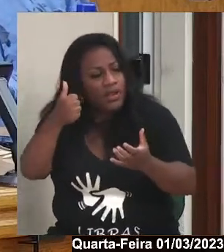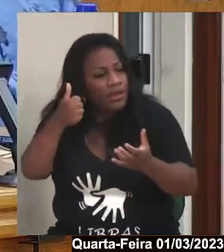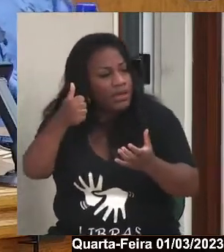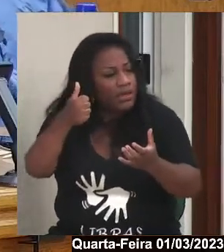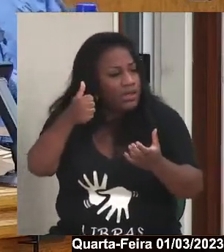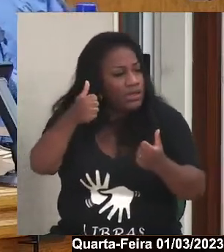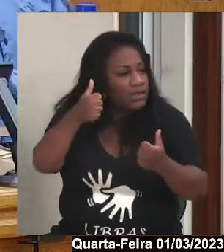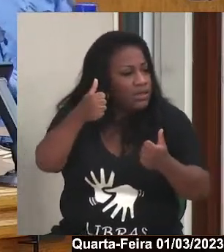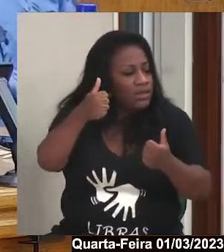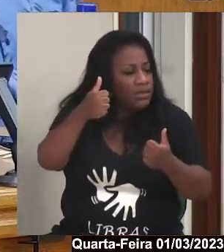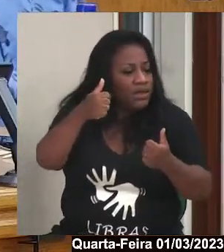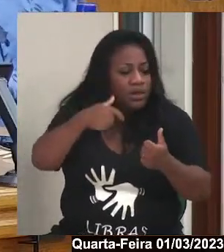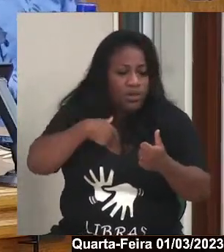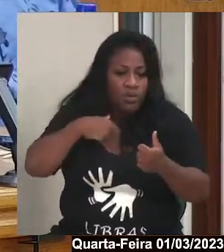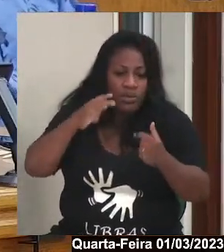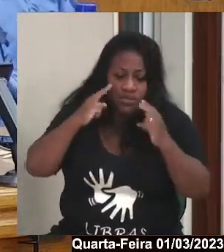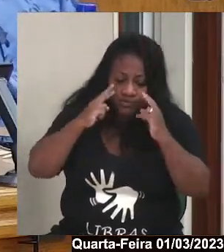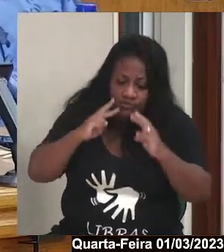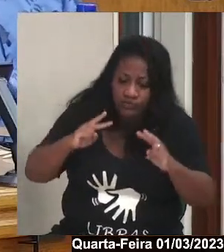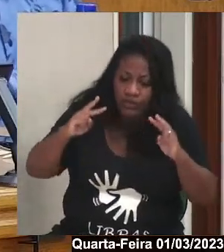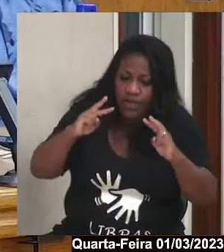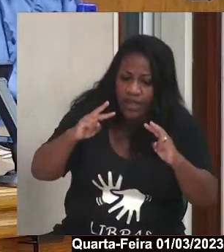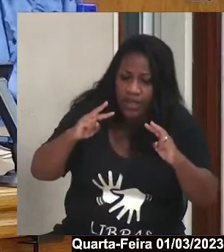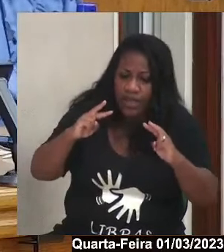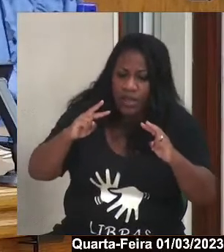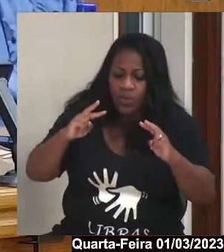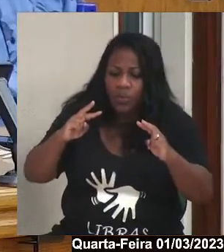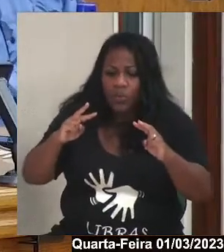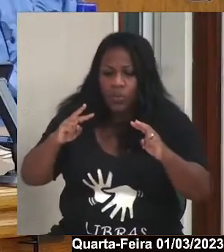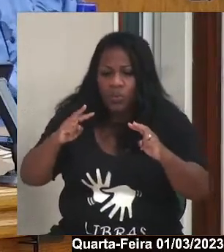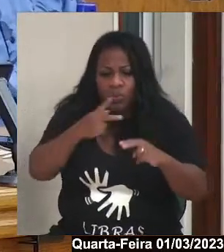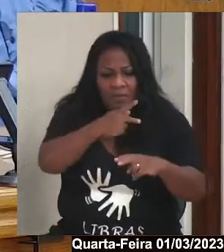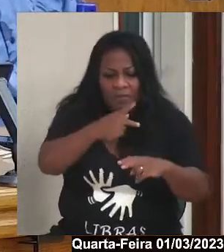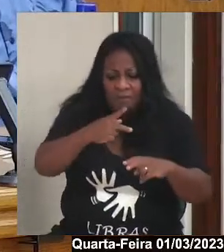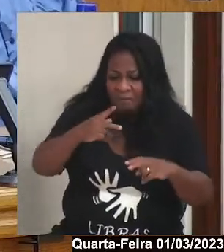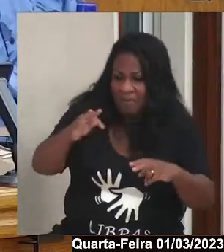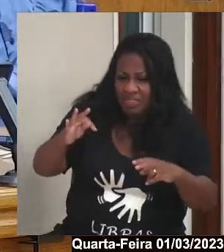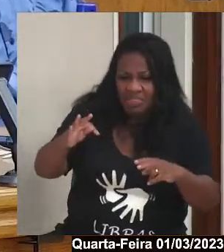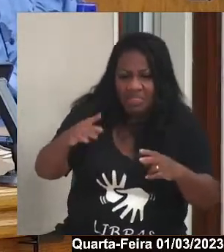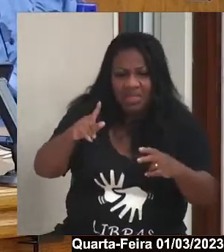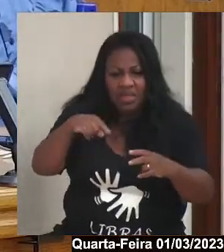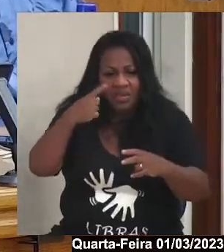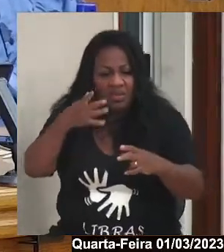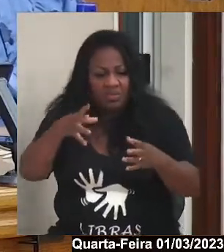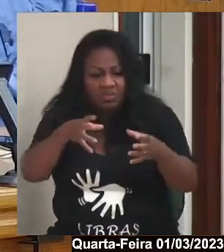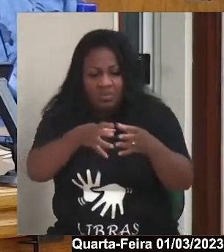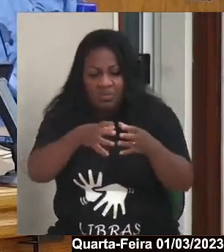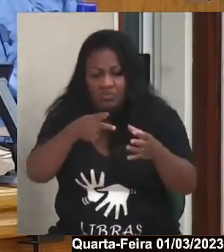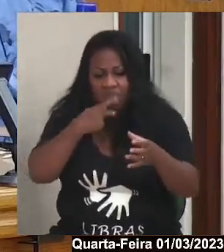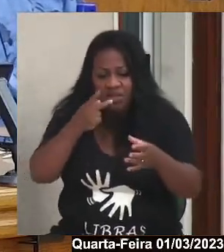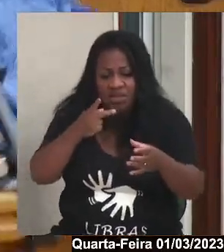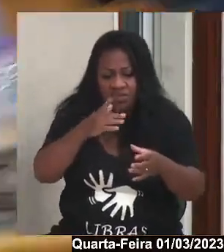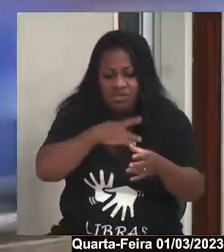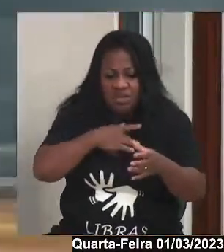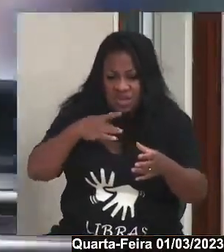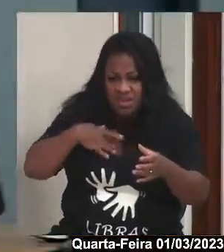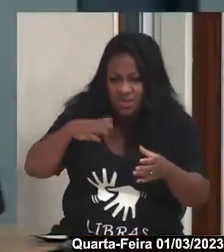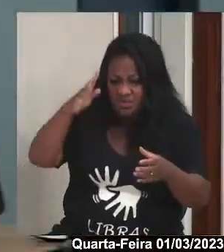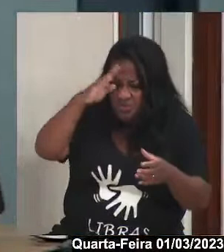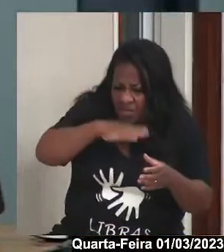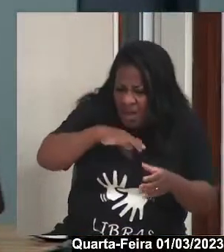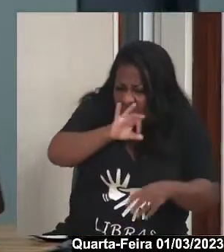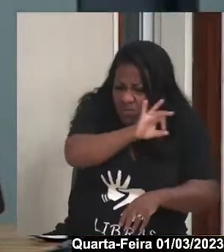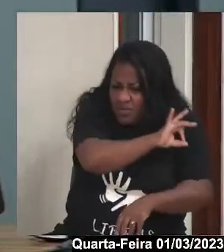Jamparte, rapidamente, quando eu vejo a oposição falando de saúde, me parece que quando esse rebanho de batedor de carteira estava administrando essa